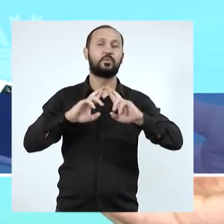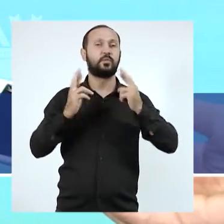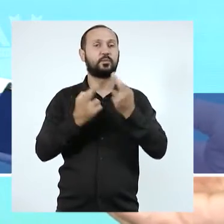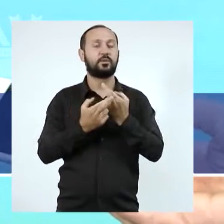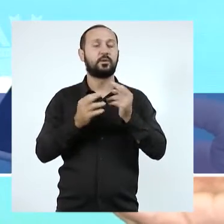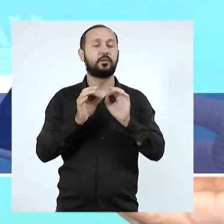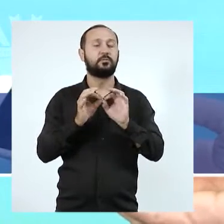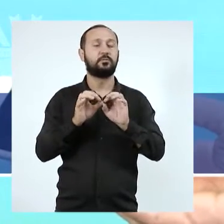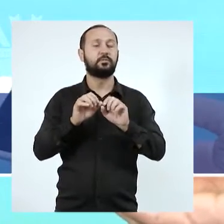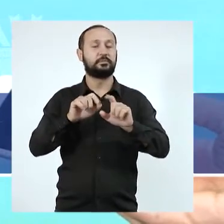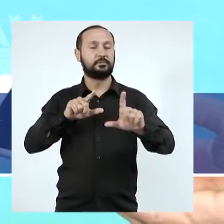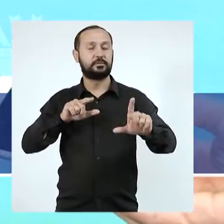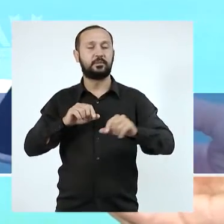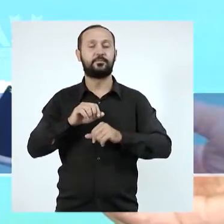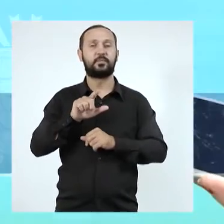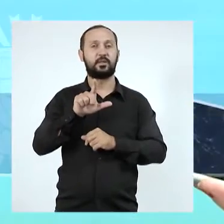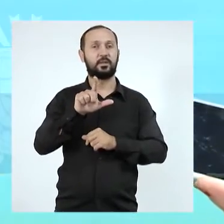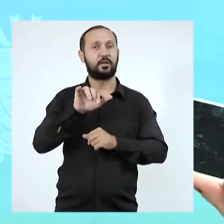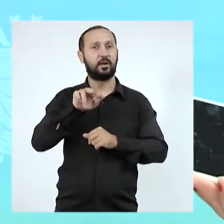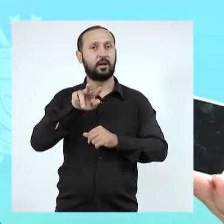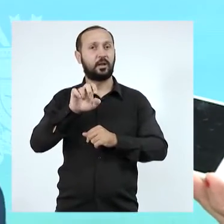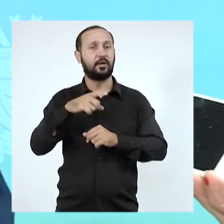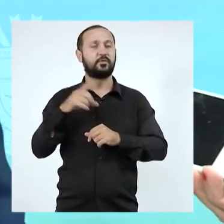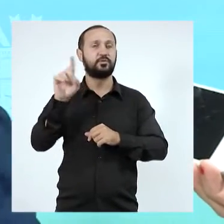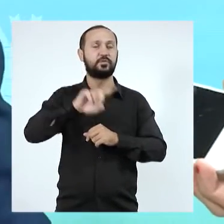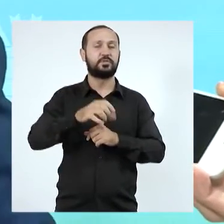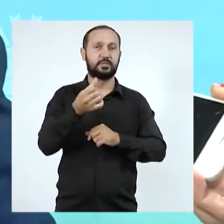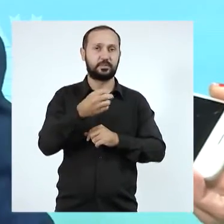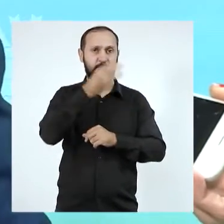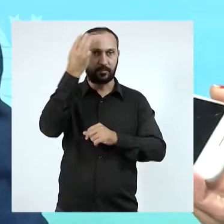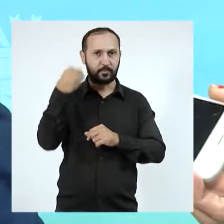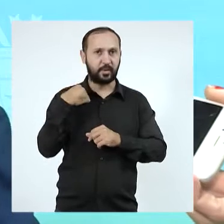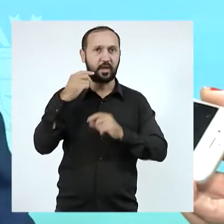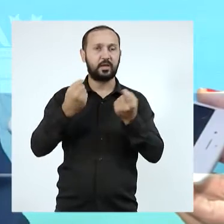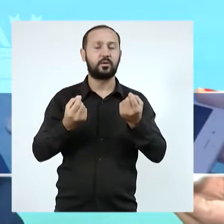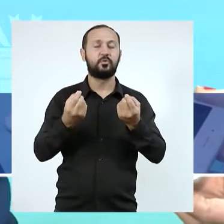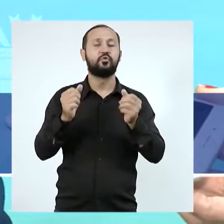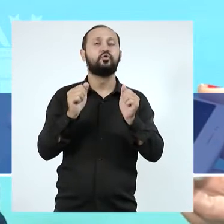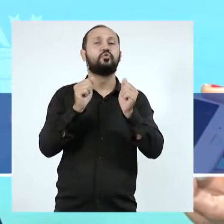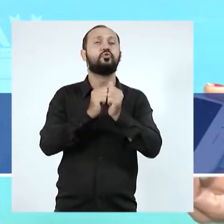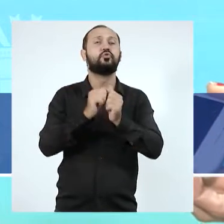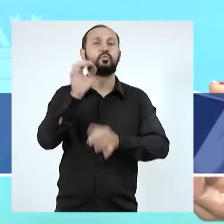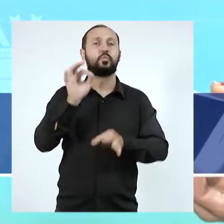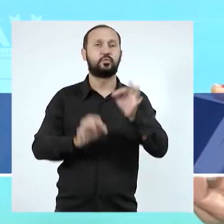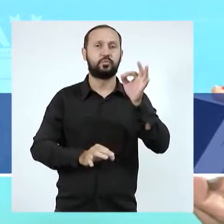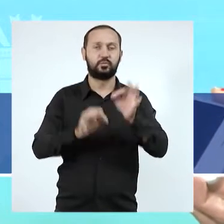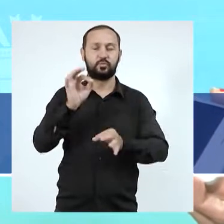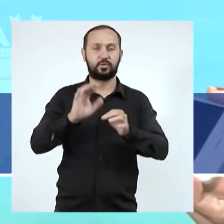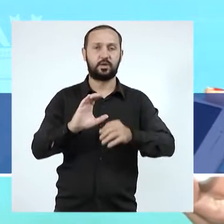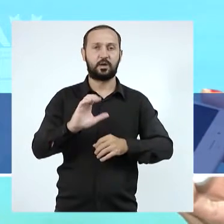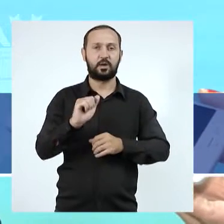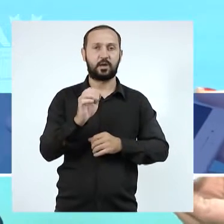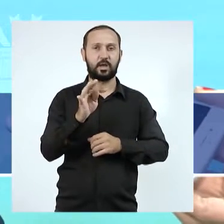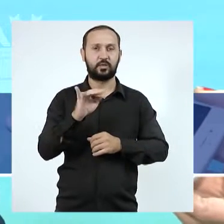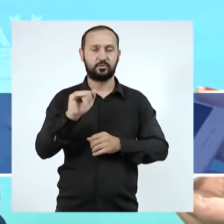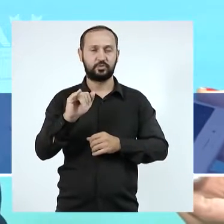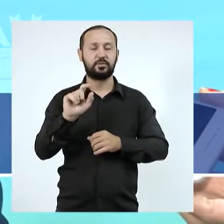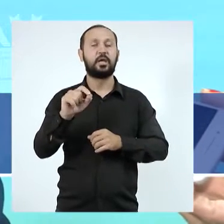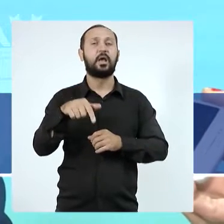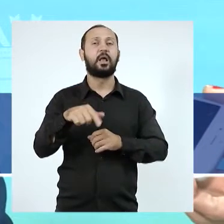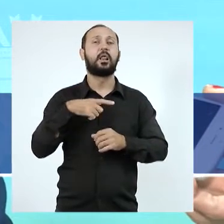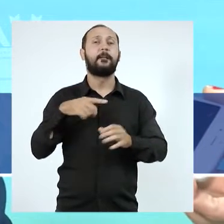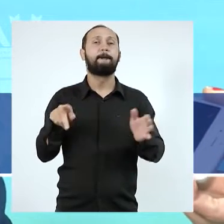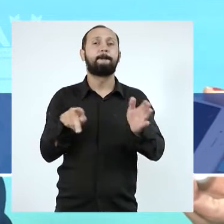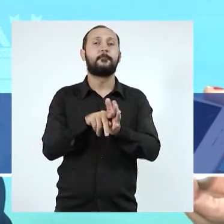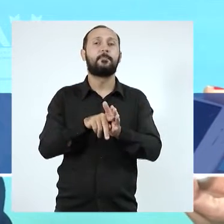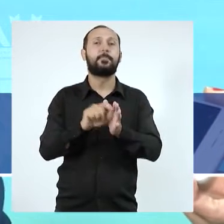reuniões remotas, por vias de lives. Dia 6 de maio, com a juíza Cate Brau, do